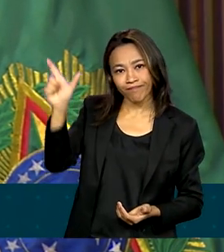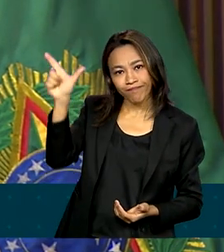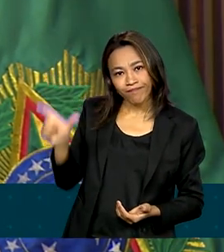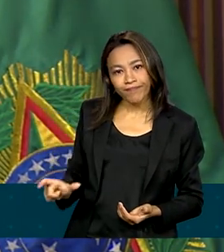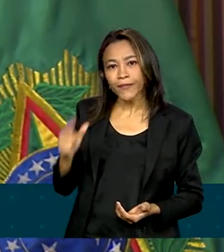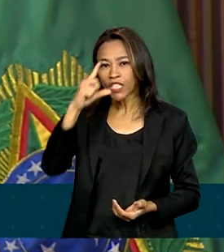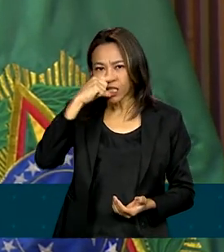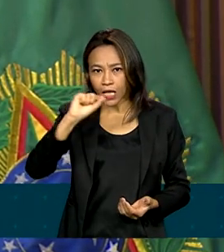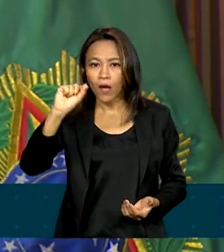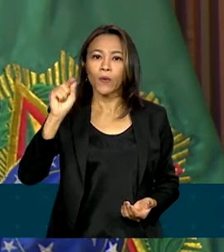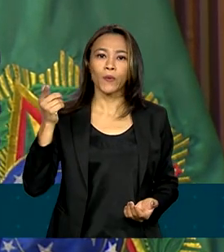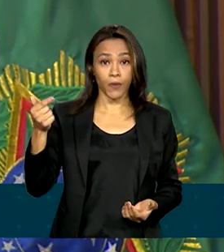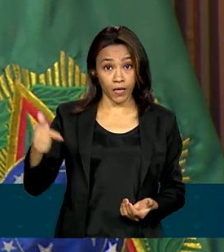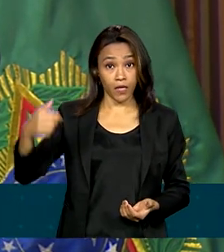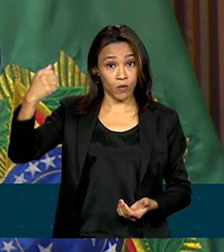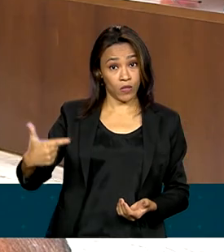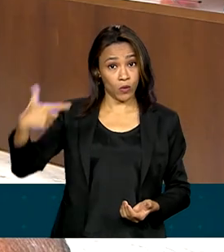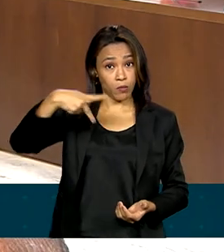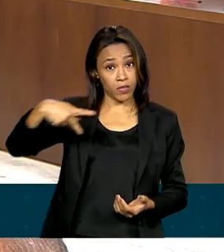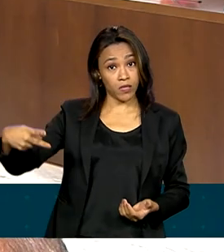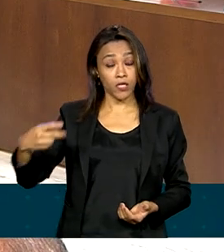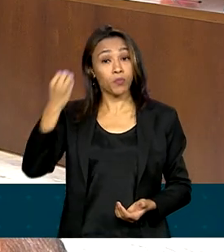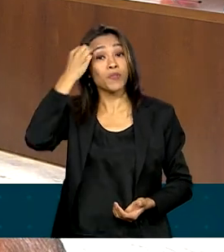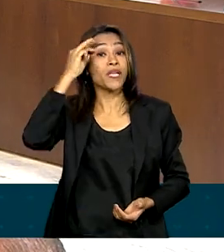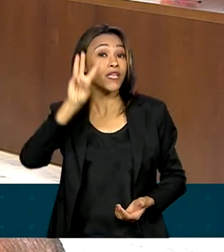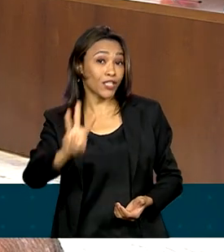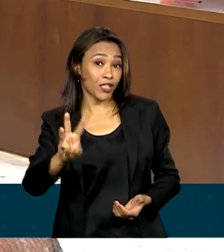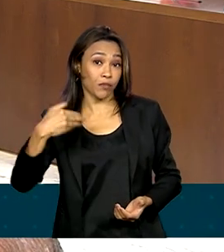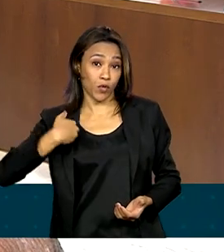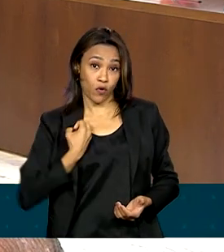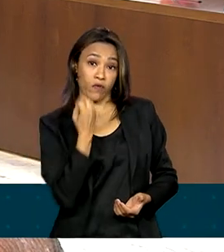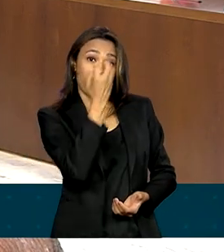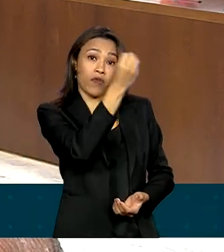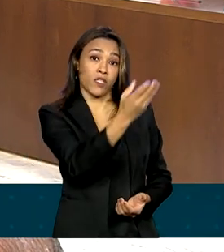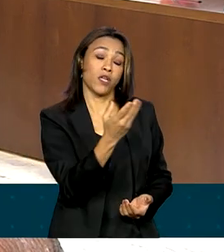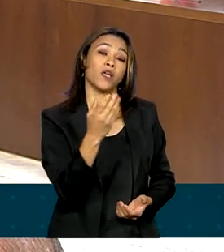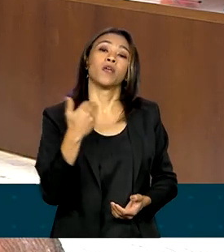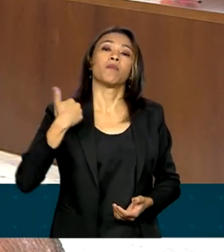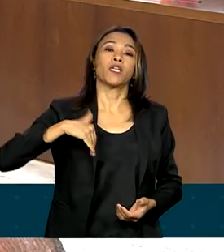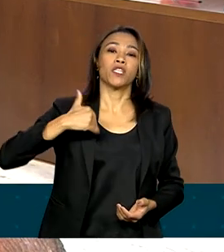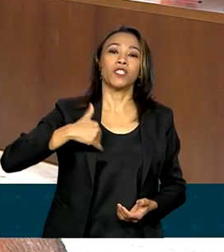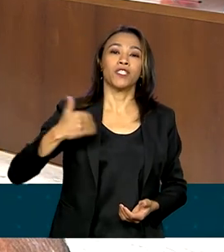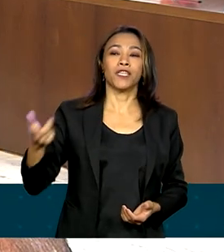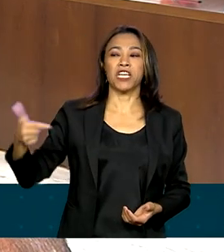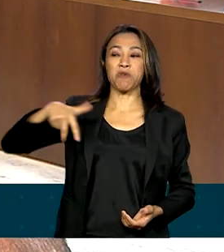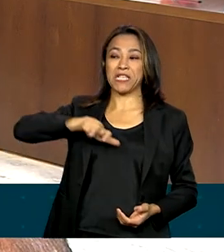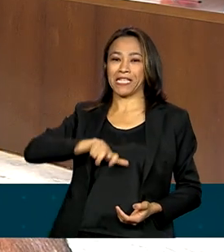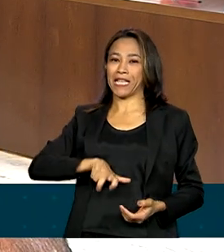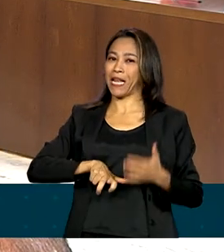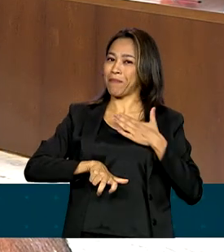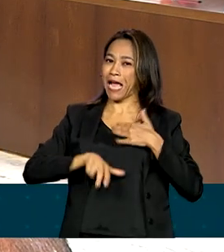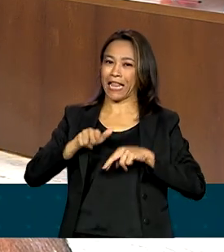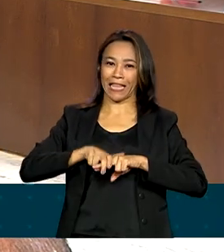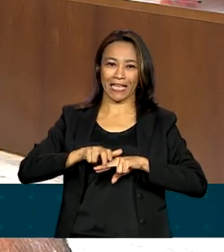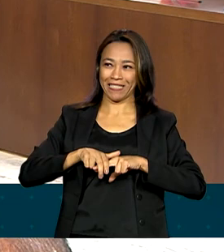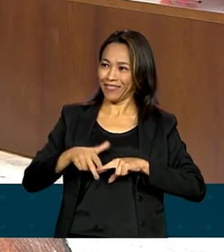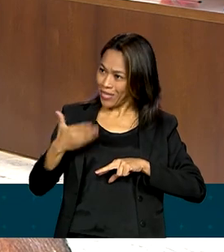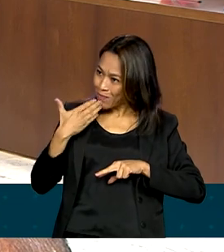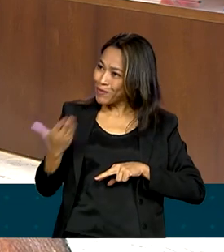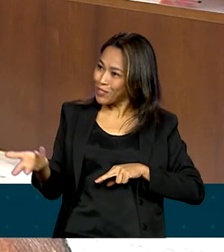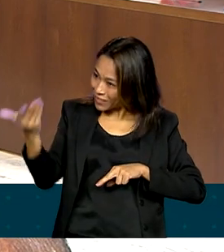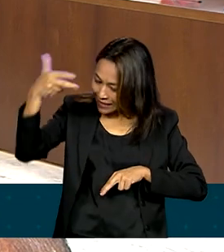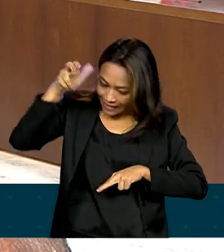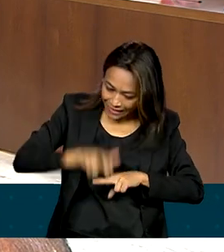Alckmin, que foi presidente agora por 3 dias que eu fui na Argentina e não quis sentar na minha cadeira. Eu pedi para